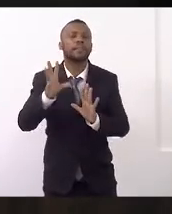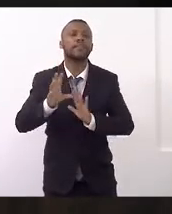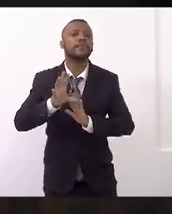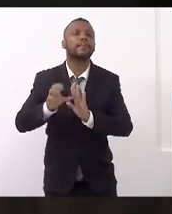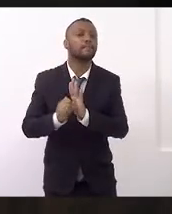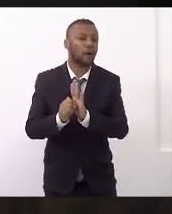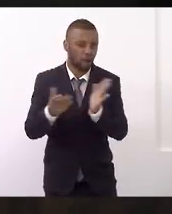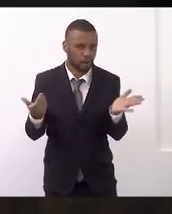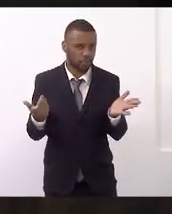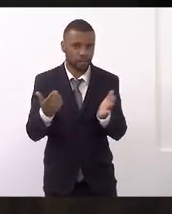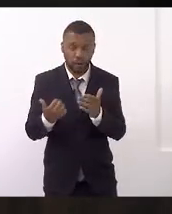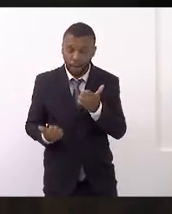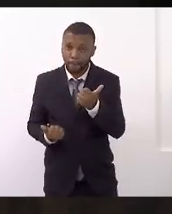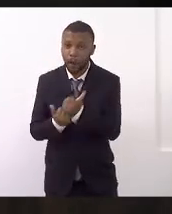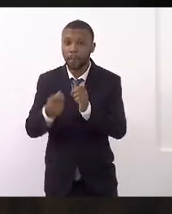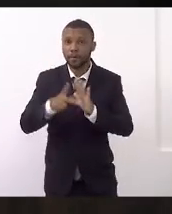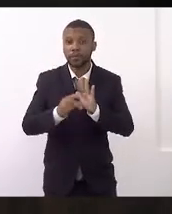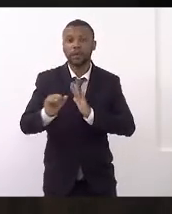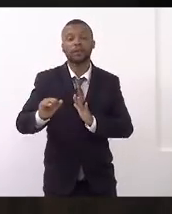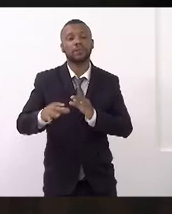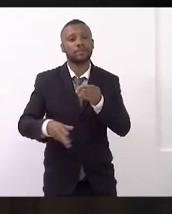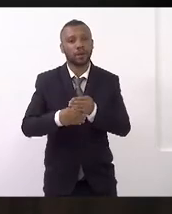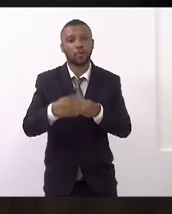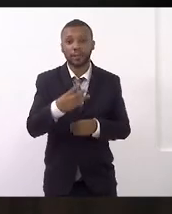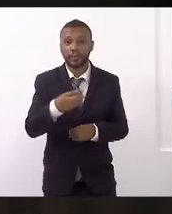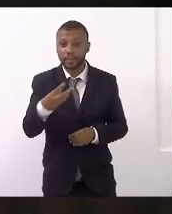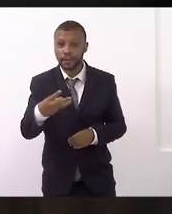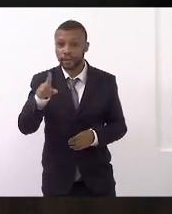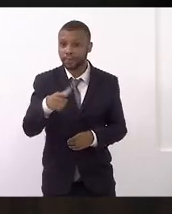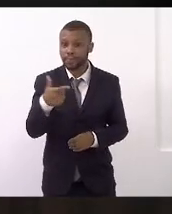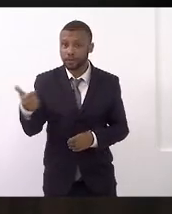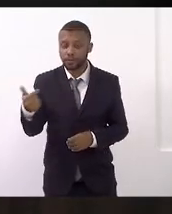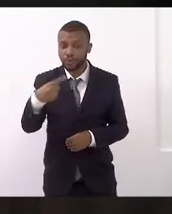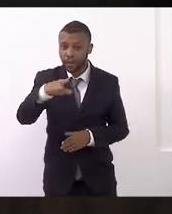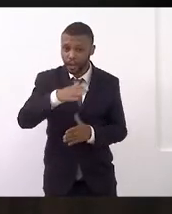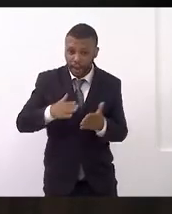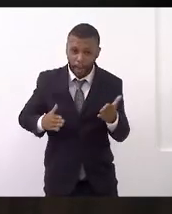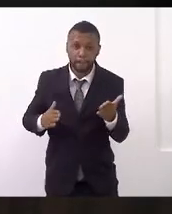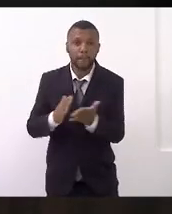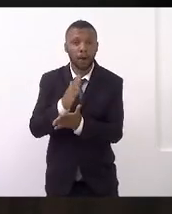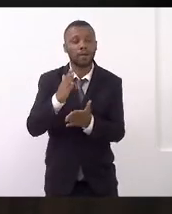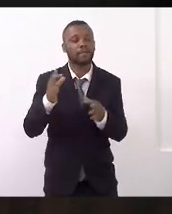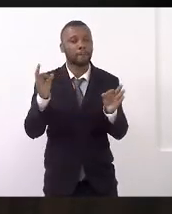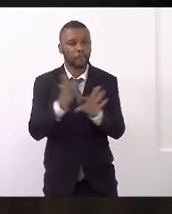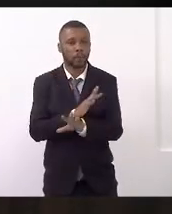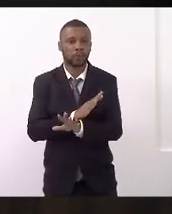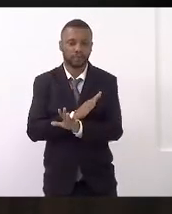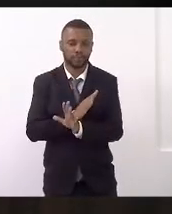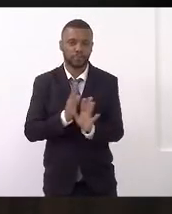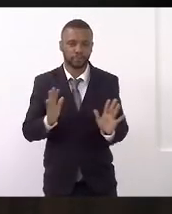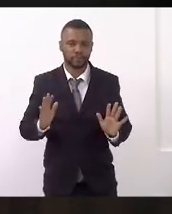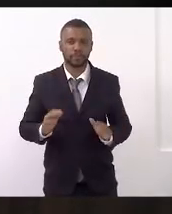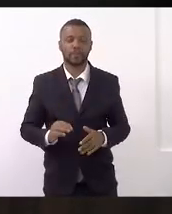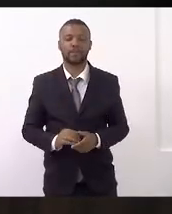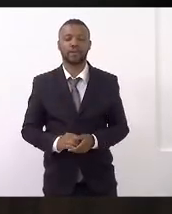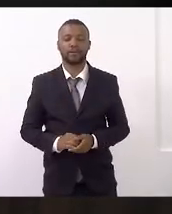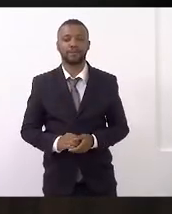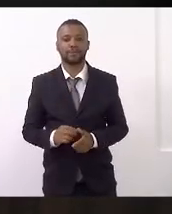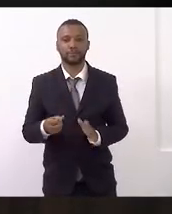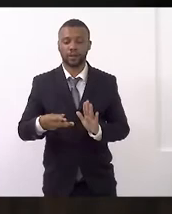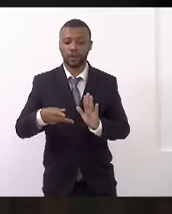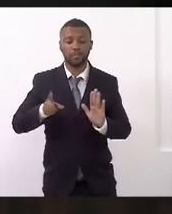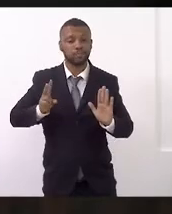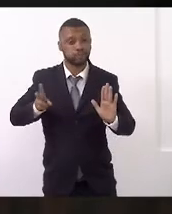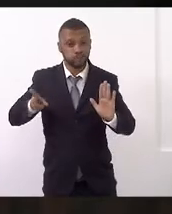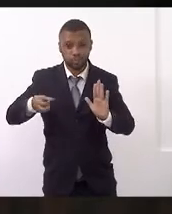manutenção do veto total aposto ao projeto de lei complementar 43 de 21. Senhores que aprovam, permaneçam como estão, aprovado. Veto